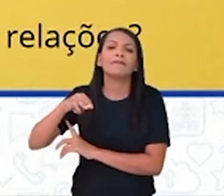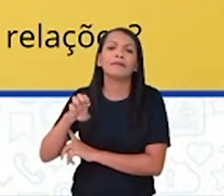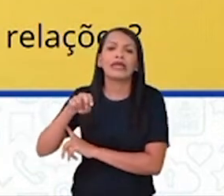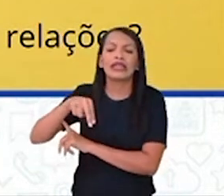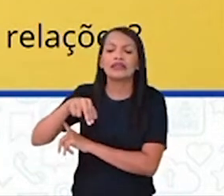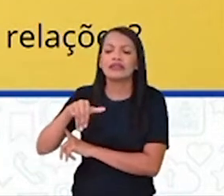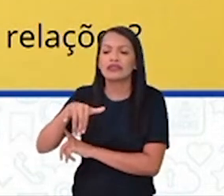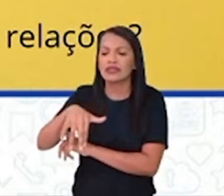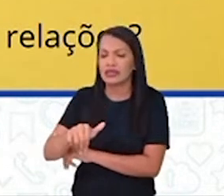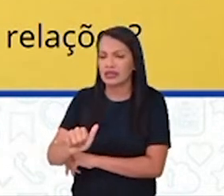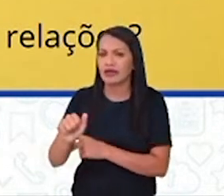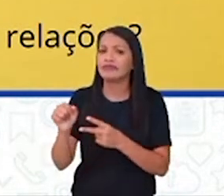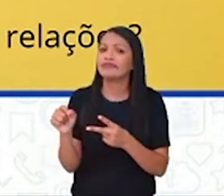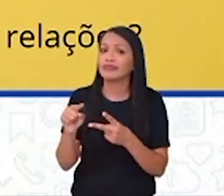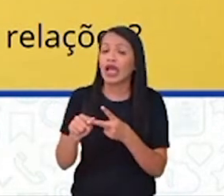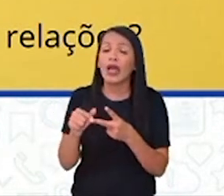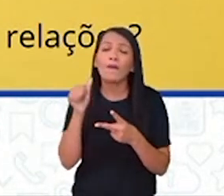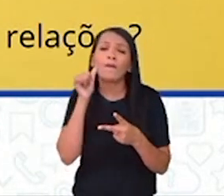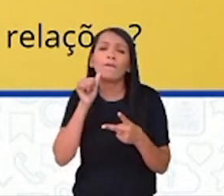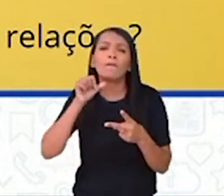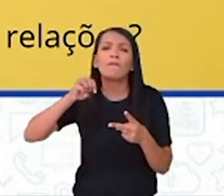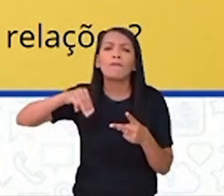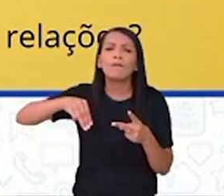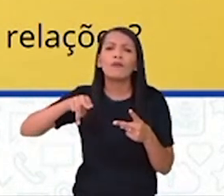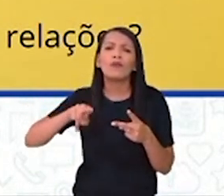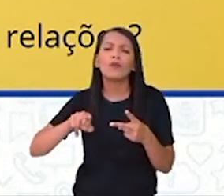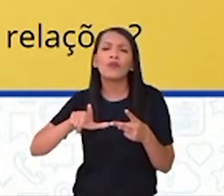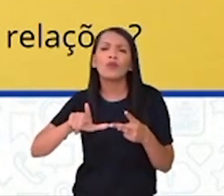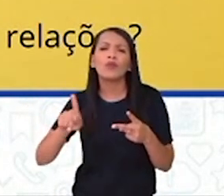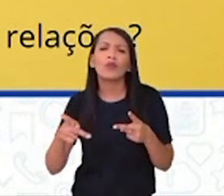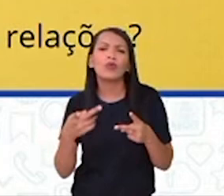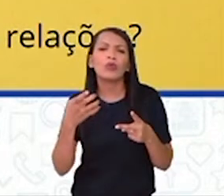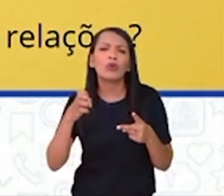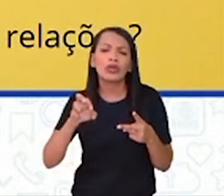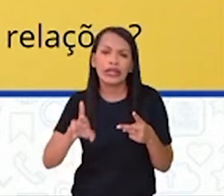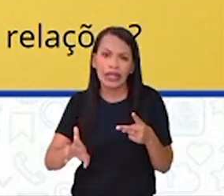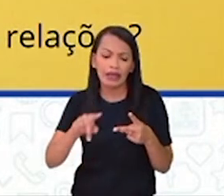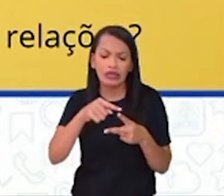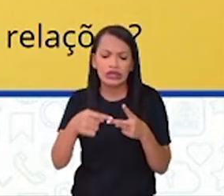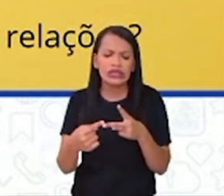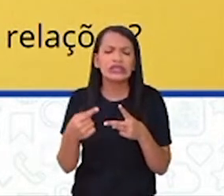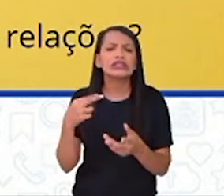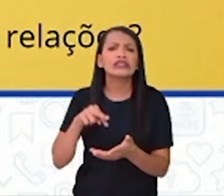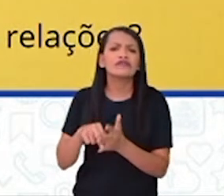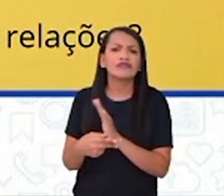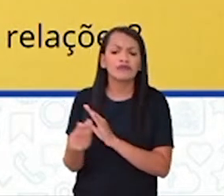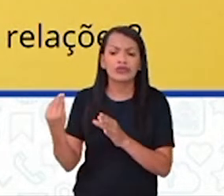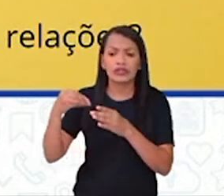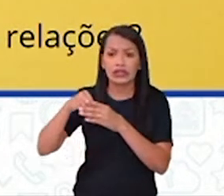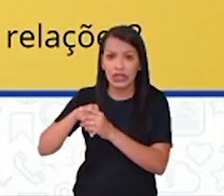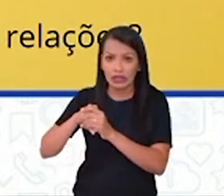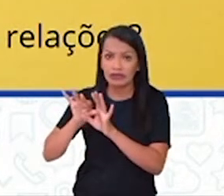uma relação, ou seja, são o quê? Família, né? Eles são itens da família, constituintes